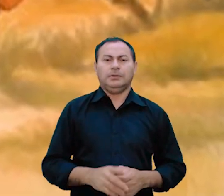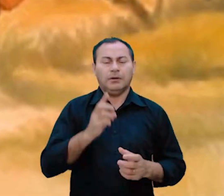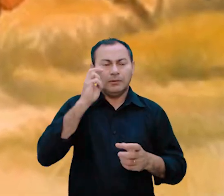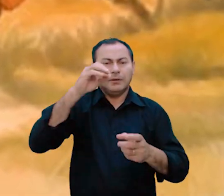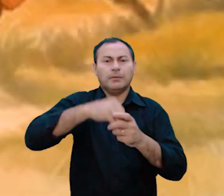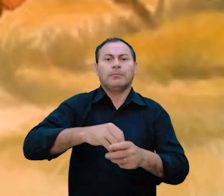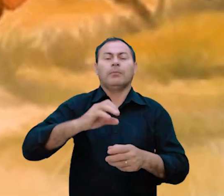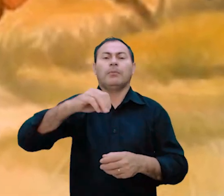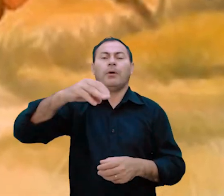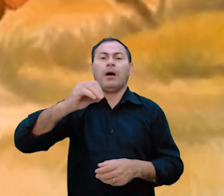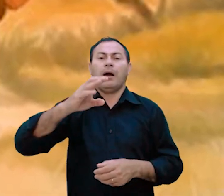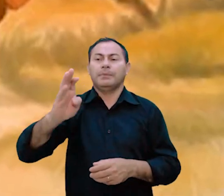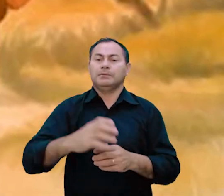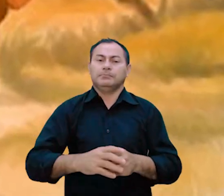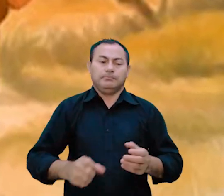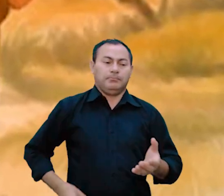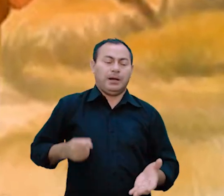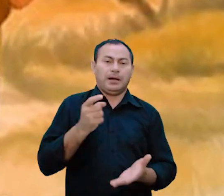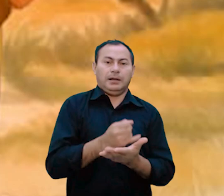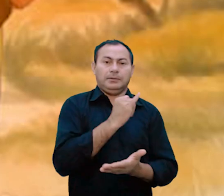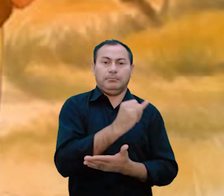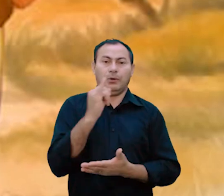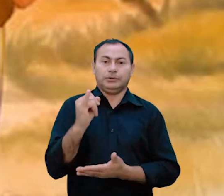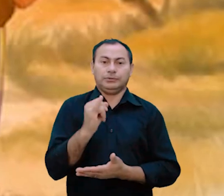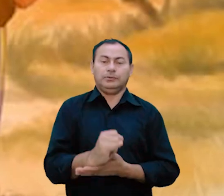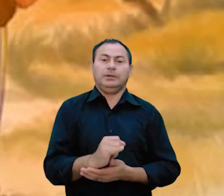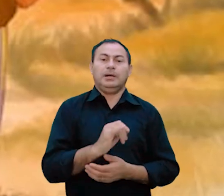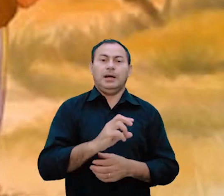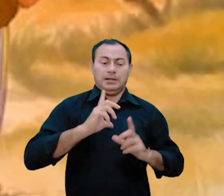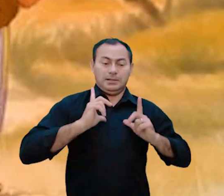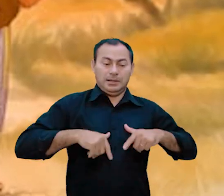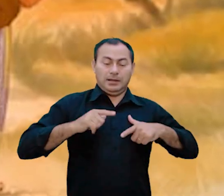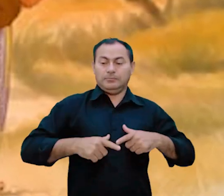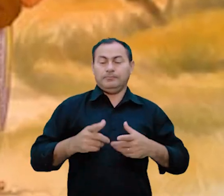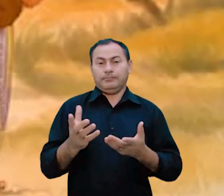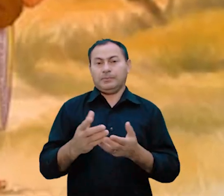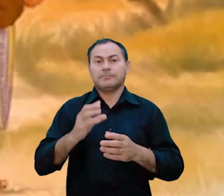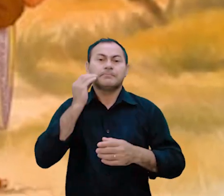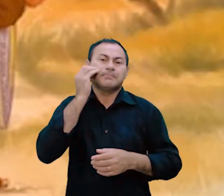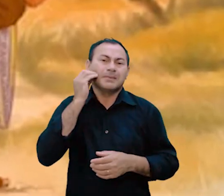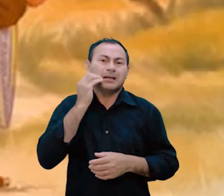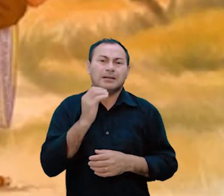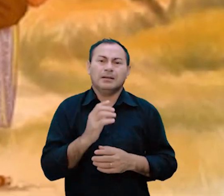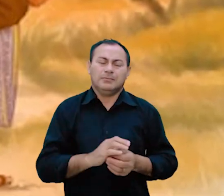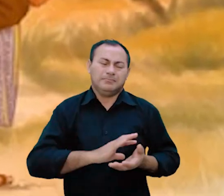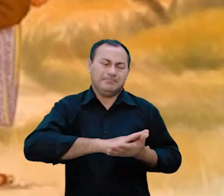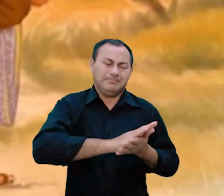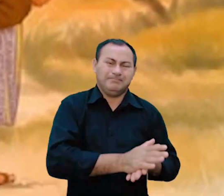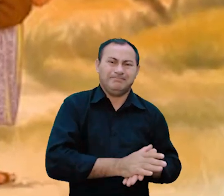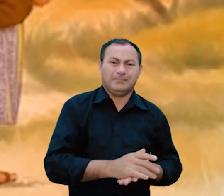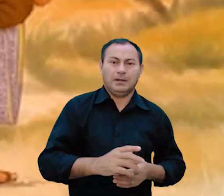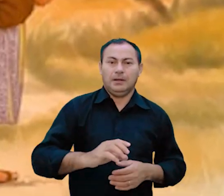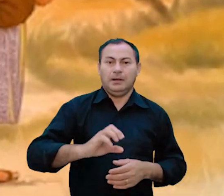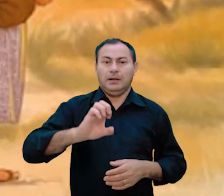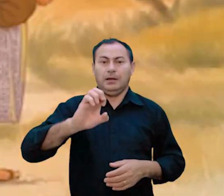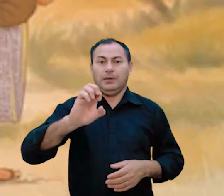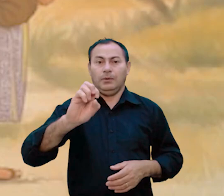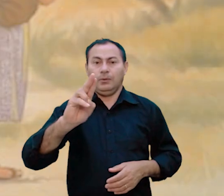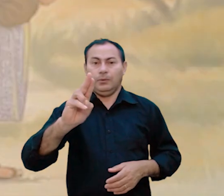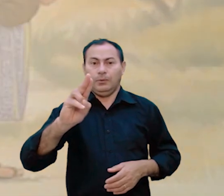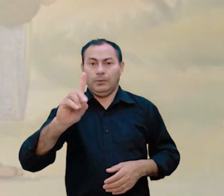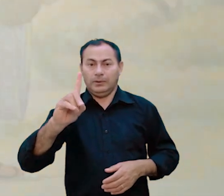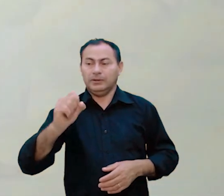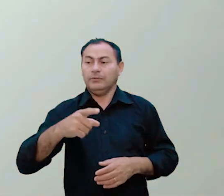que ia à capital de Moabe pagar os impostos de Israel. Essa era uma experiência muito humilhante. Eude foi